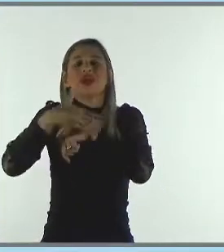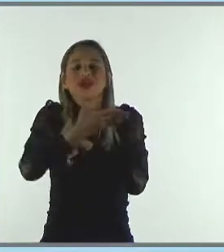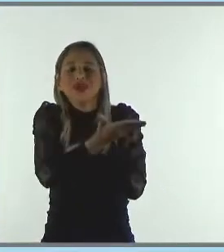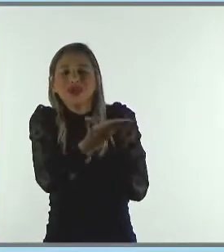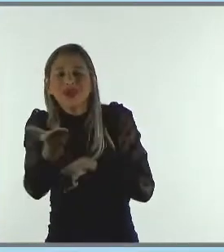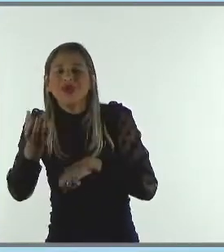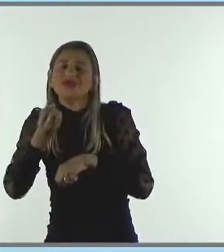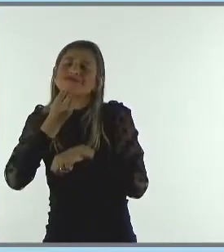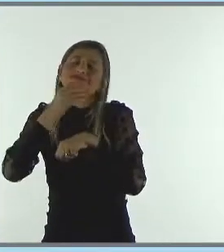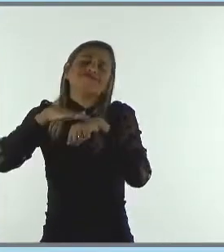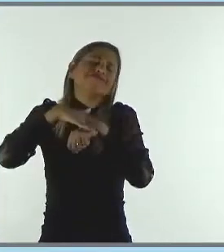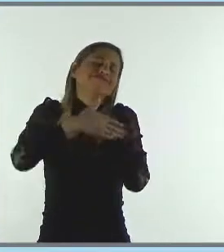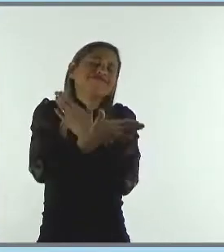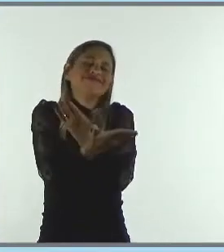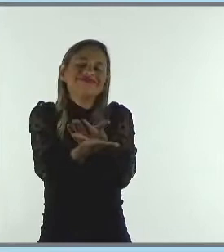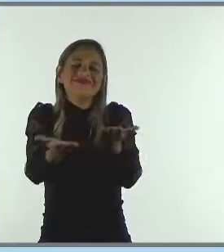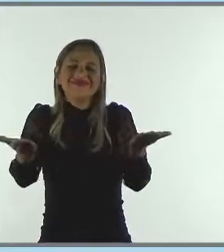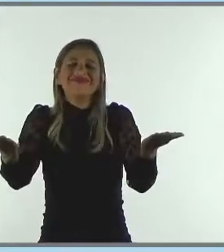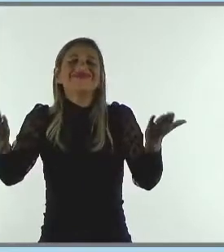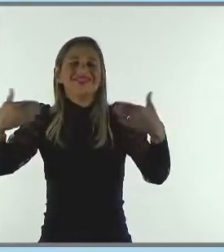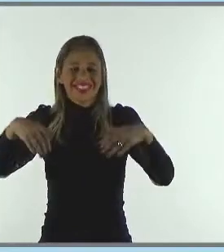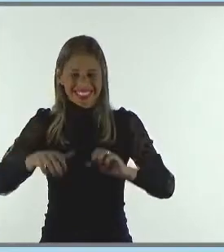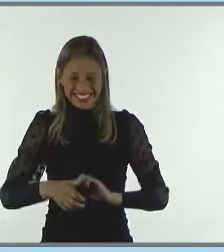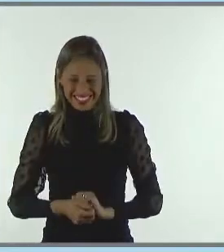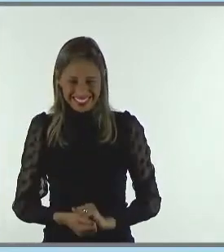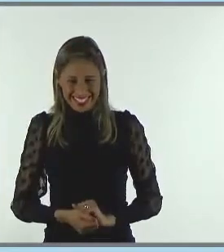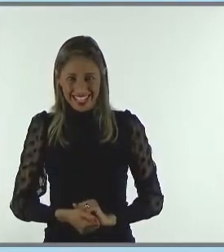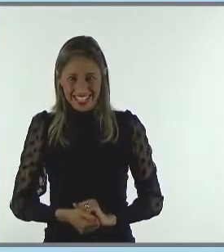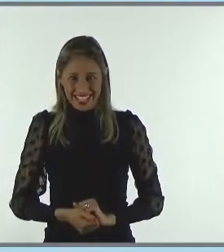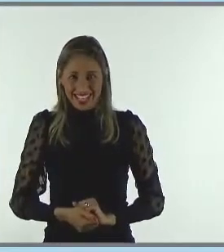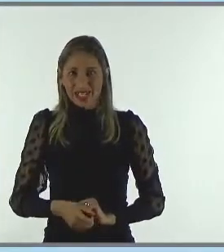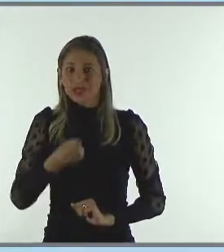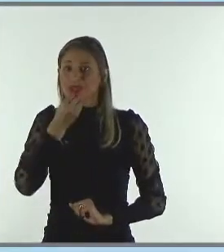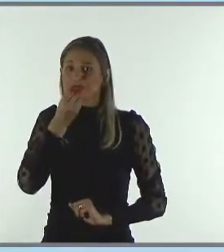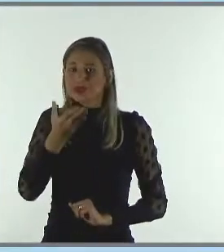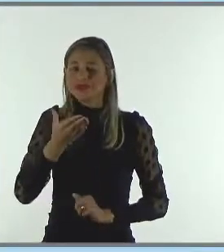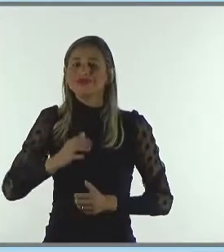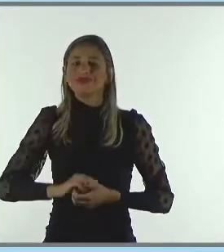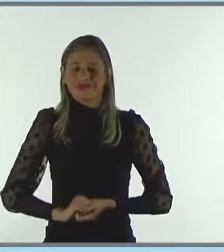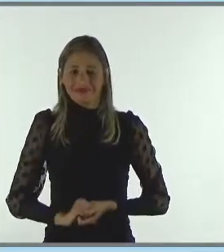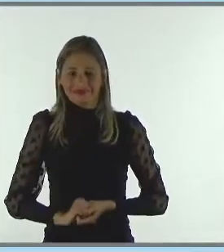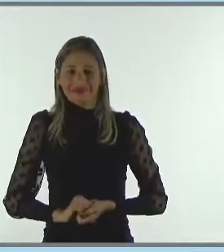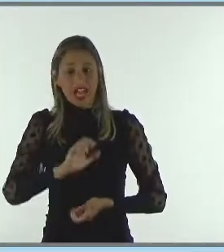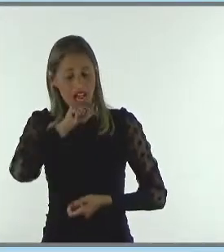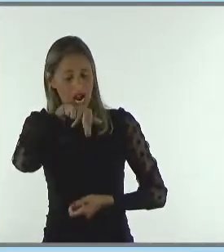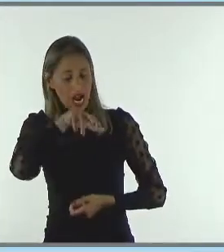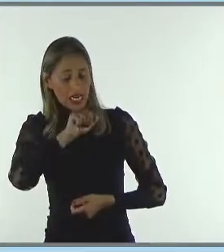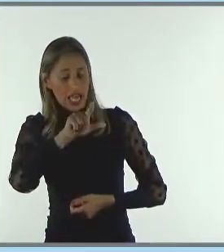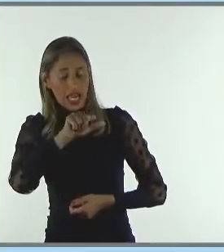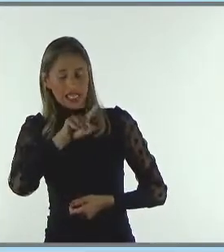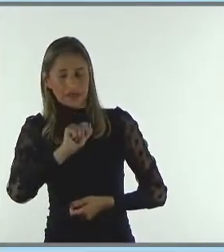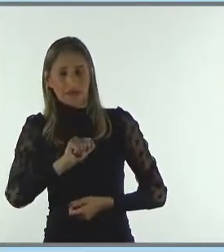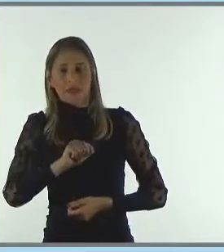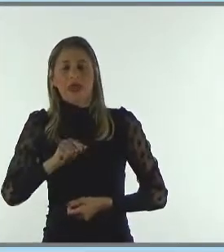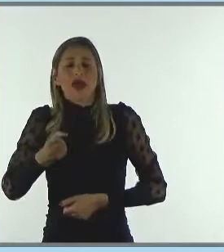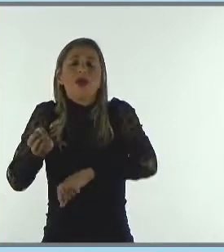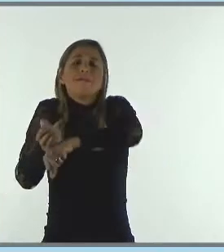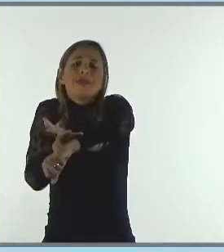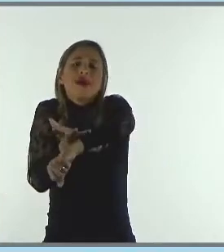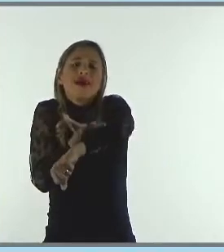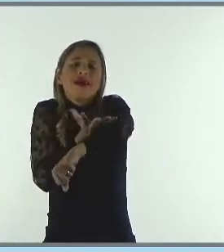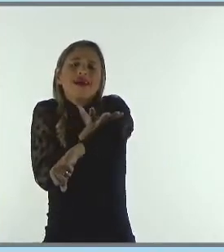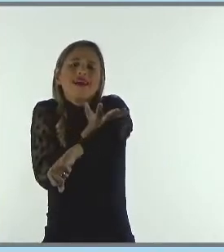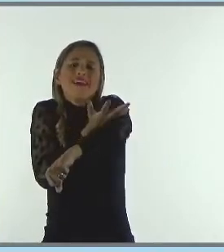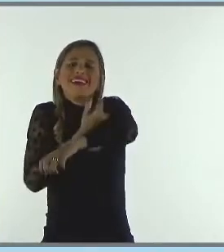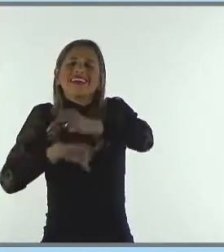a todos, a todes. Tudo bem, Anelisa? Estou aqui emocionada,